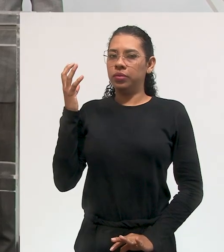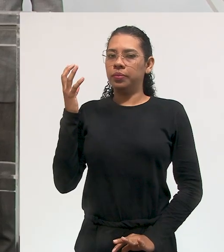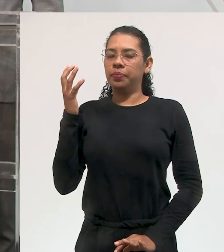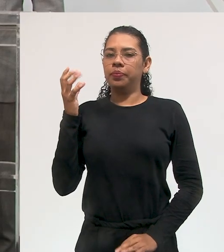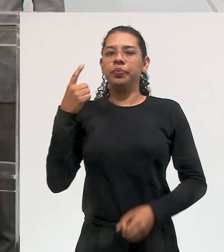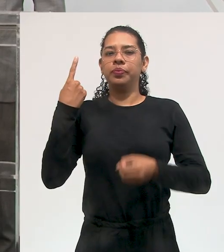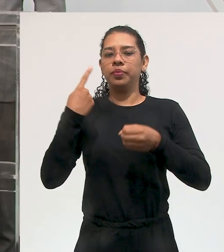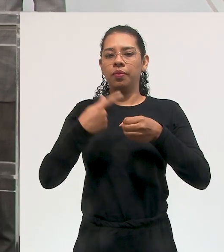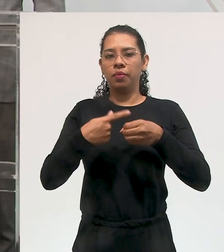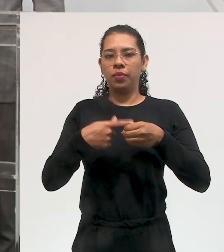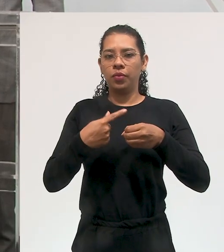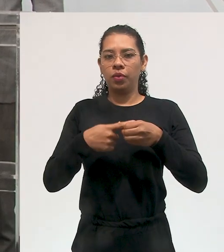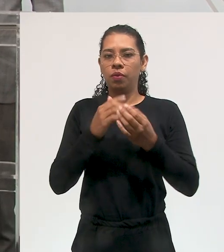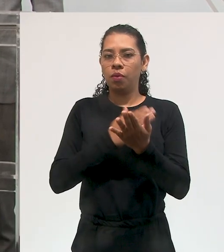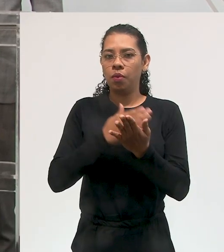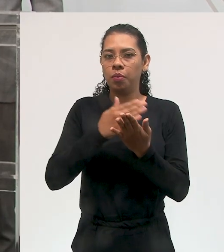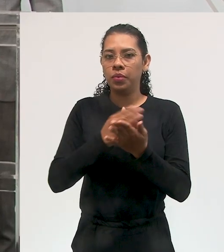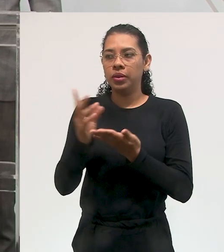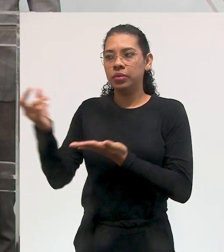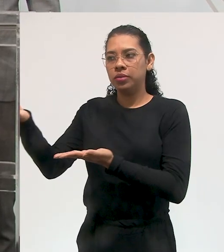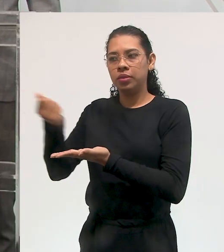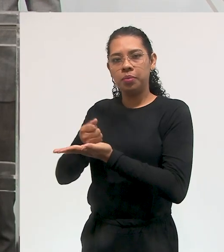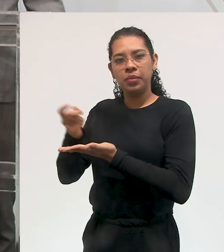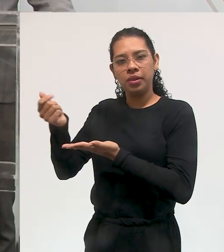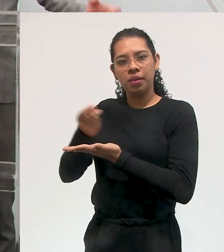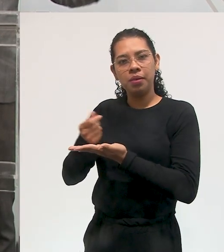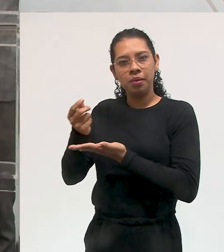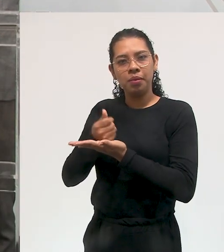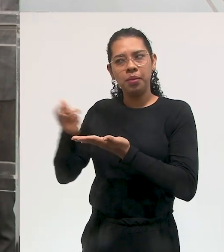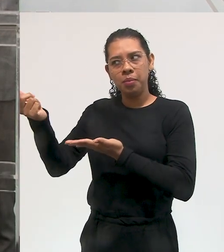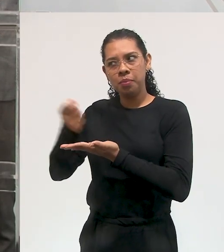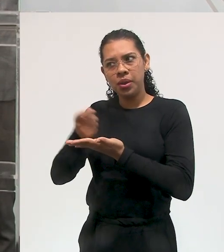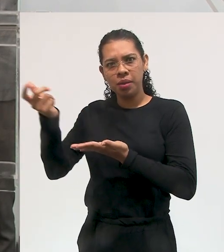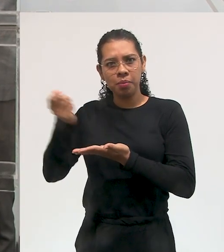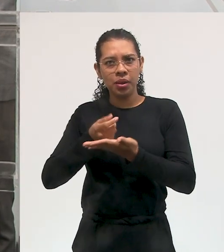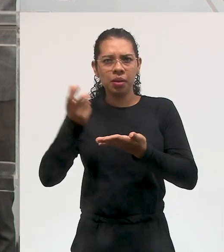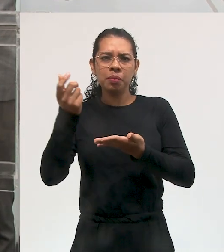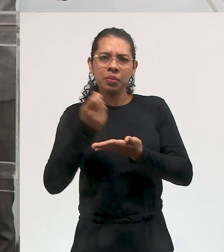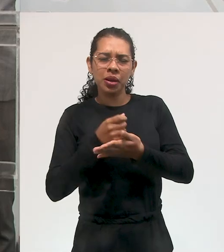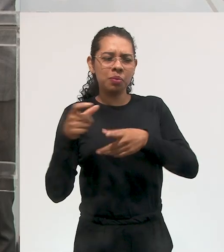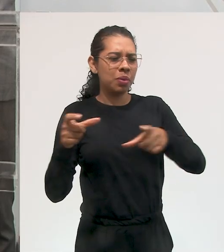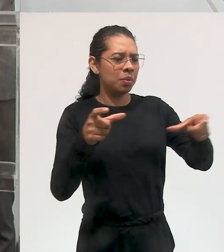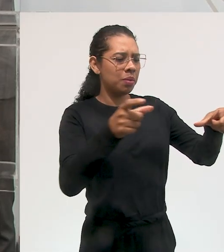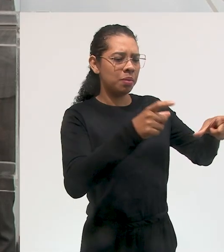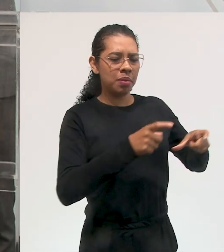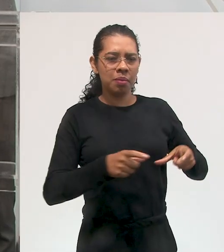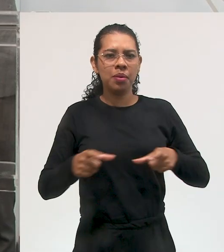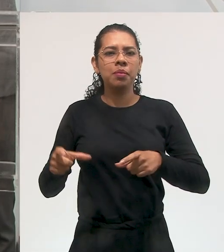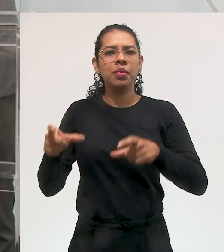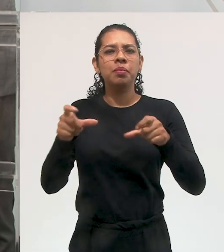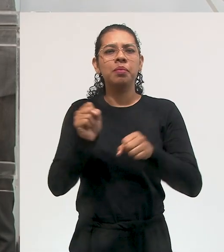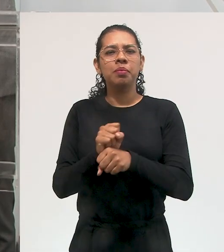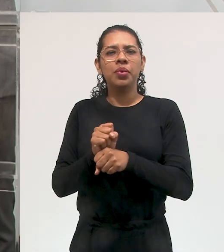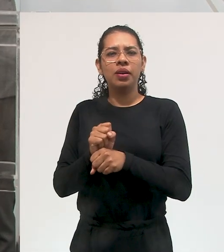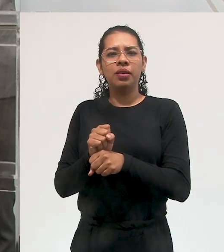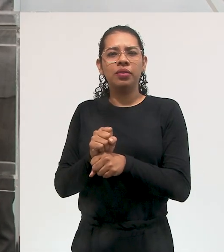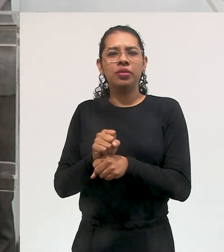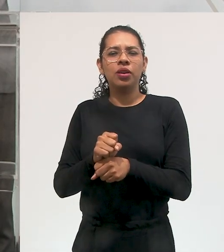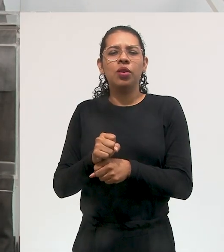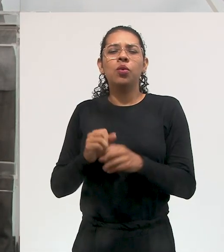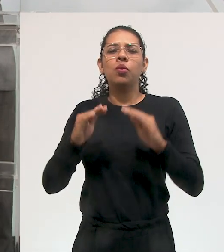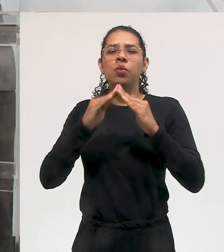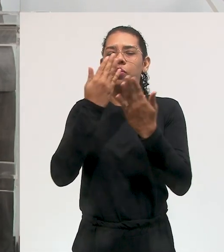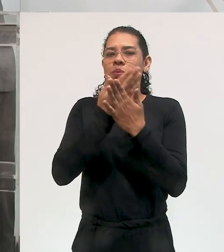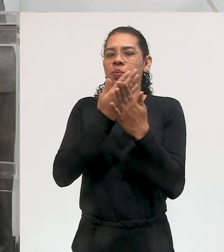ele começa a pegar recurso federal para construir as creches. E aí ele começa a conhecer um monte de terreno e abre um monte